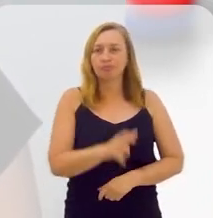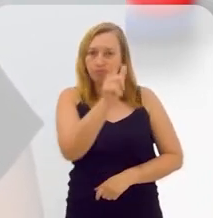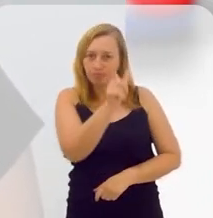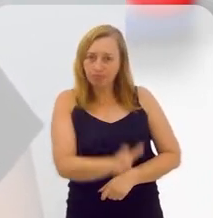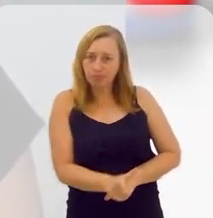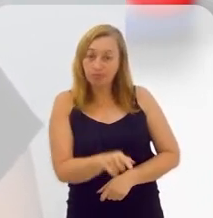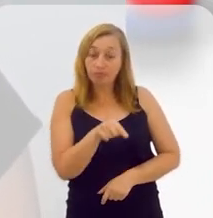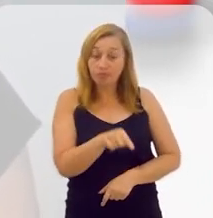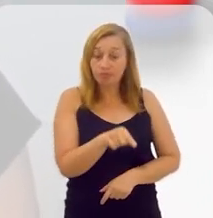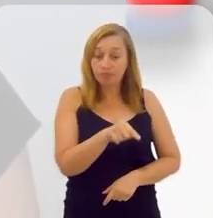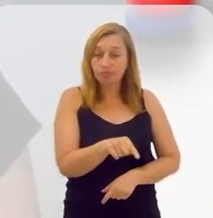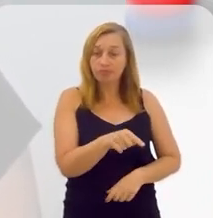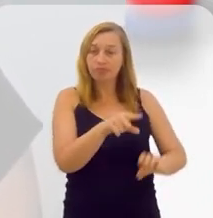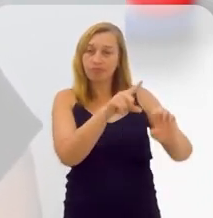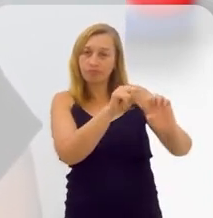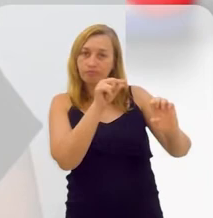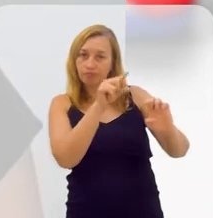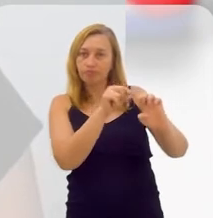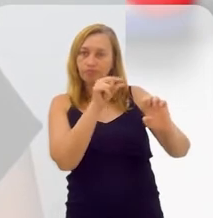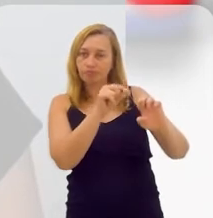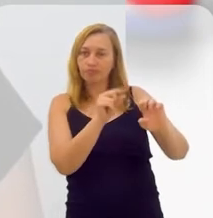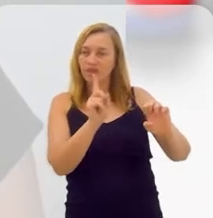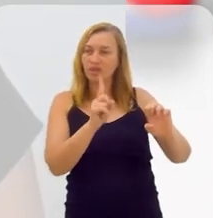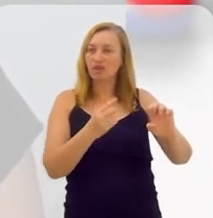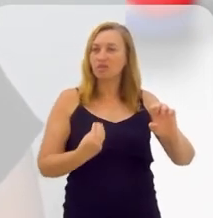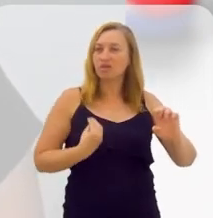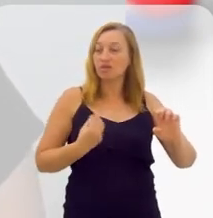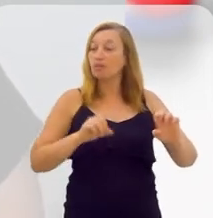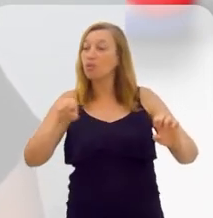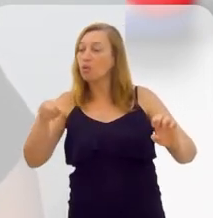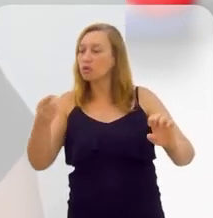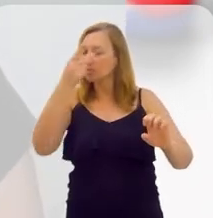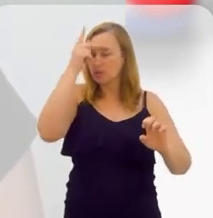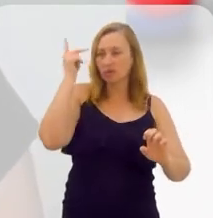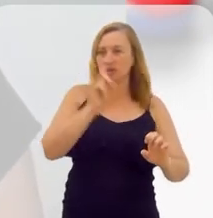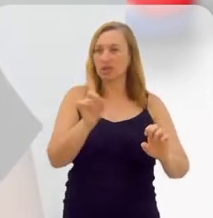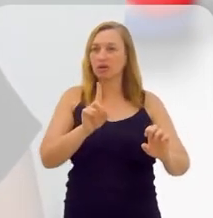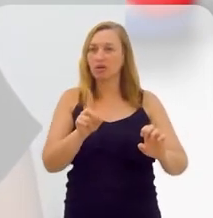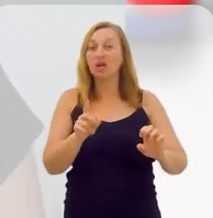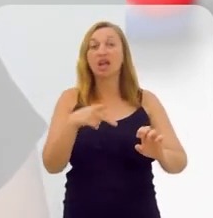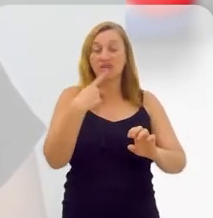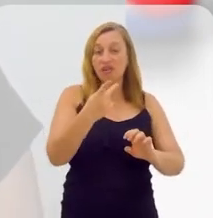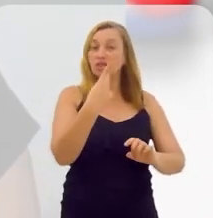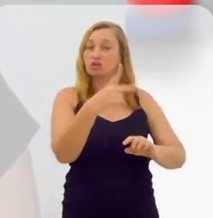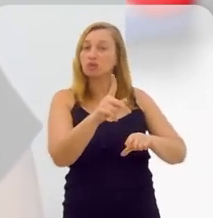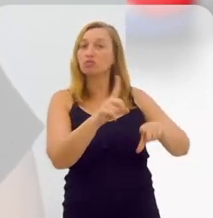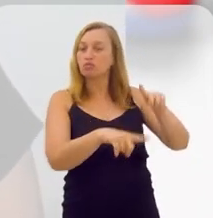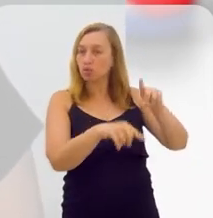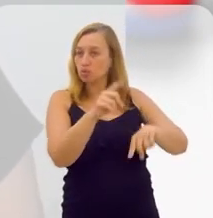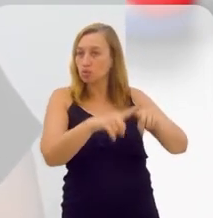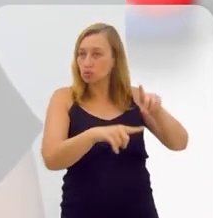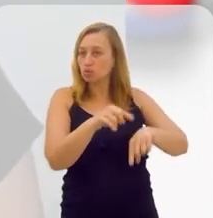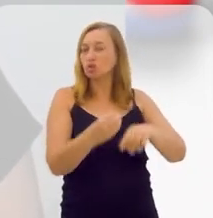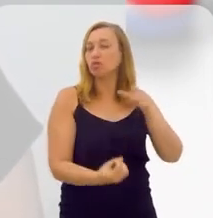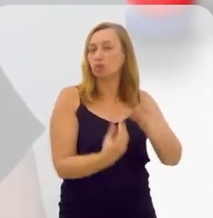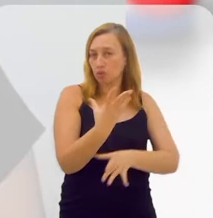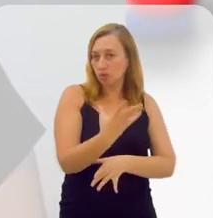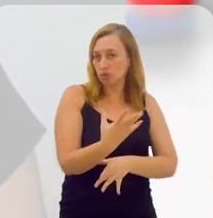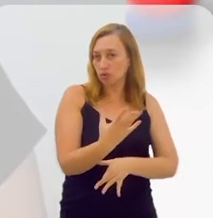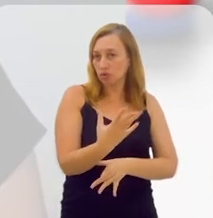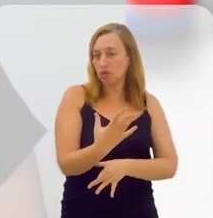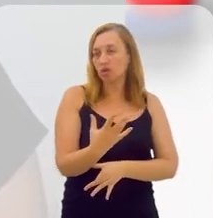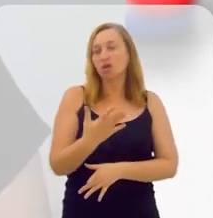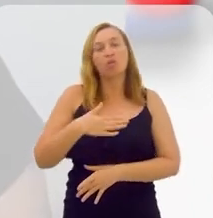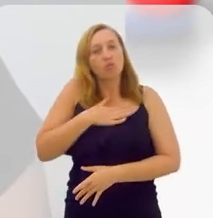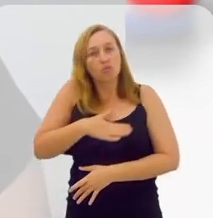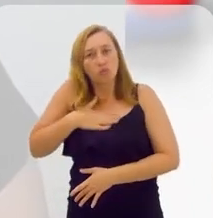pessoa está ali com o seu empreendimento, né? Ela não está vendendo por outra pessoa. Ela fala do seu empreendimento, daquilo que ela